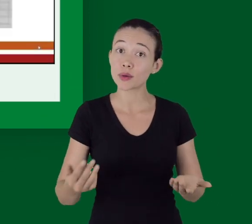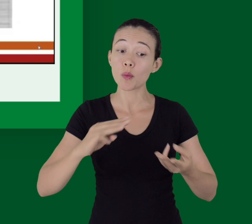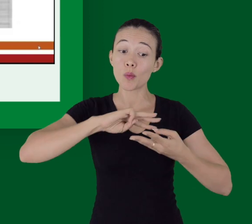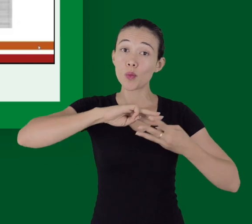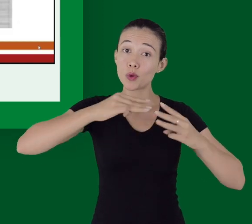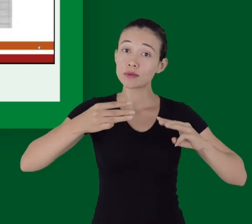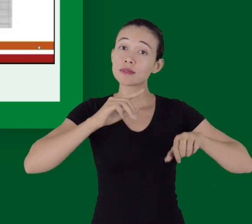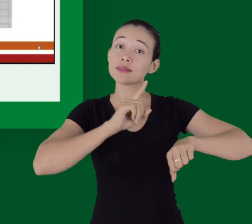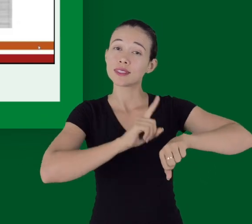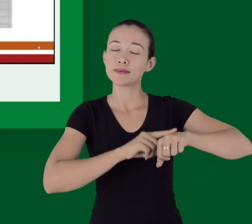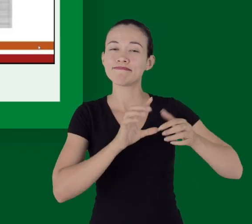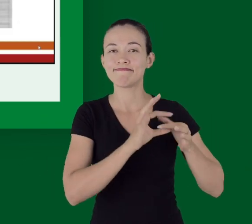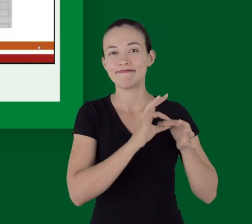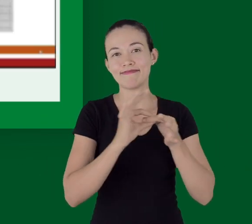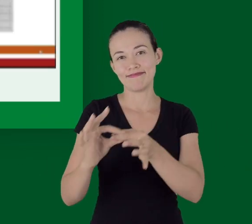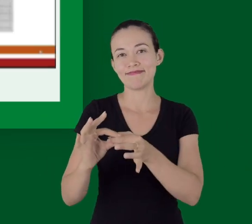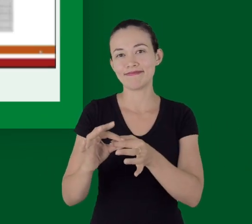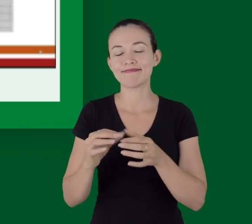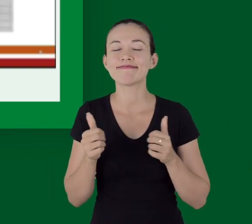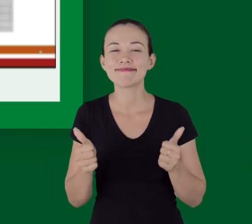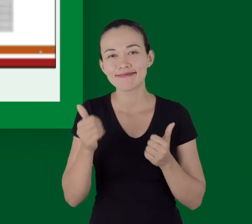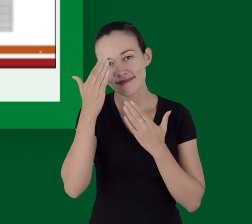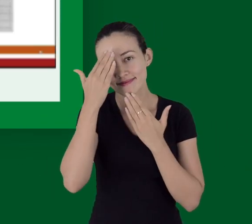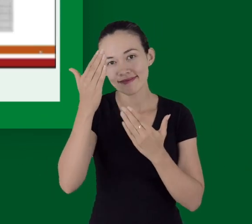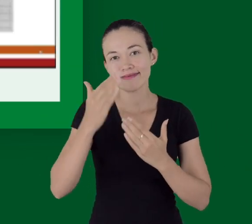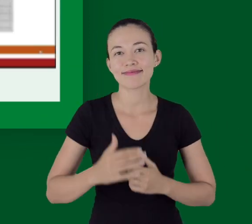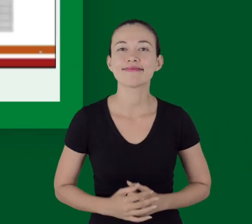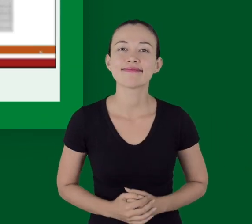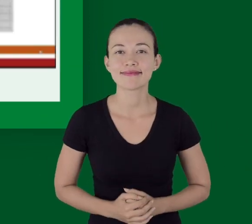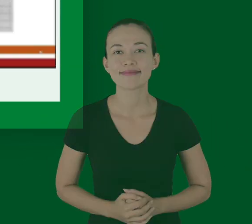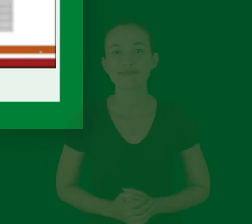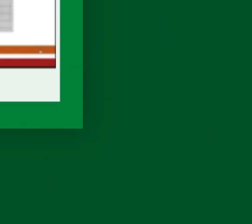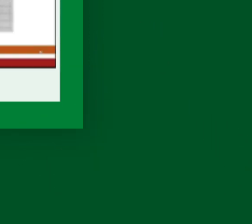tempo é músculo. Obrigada.